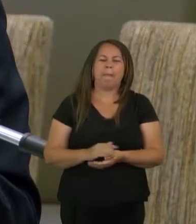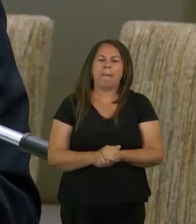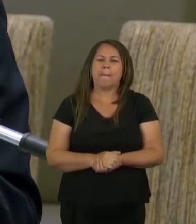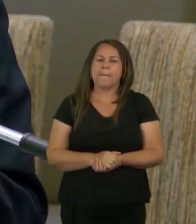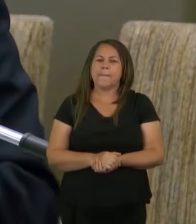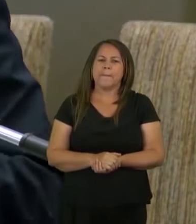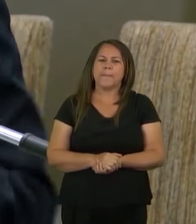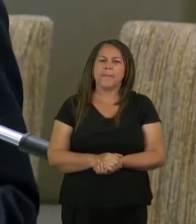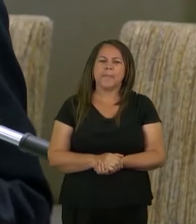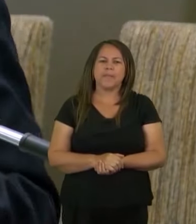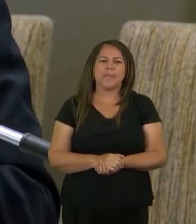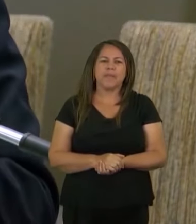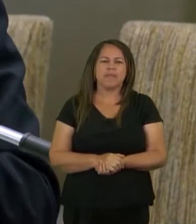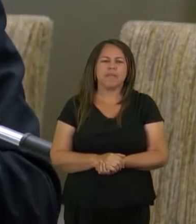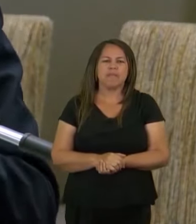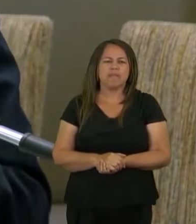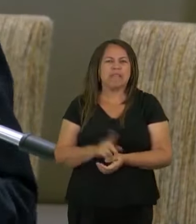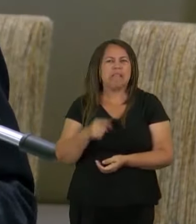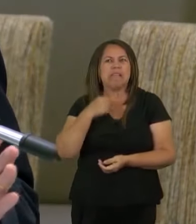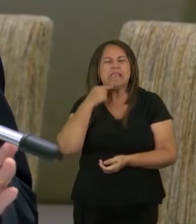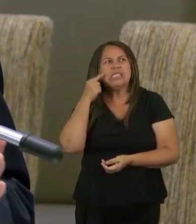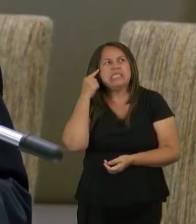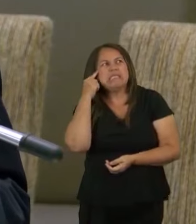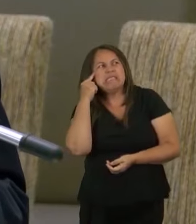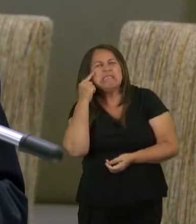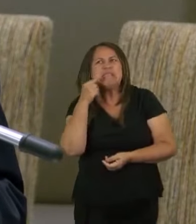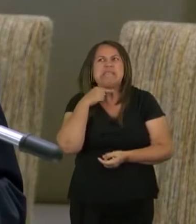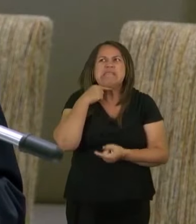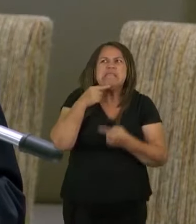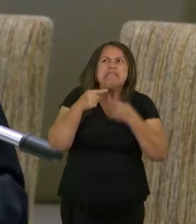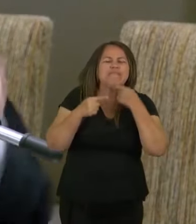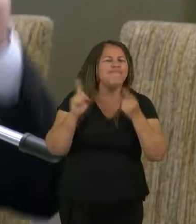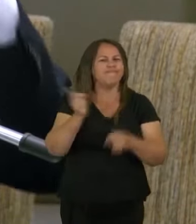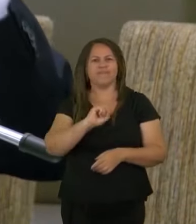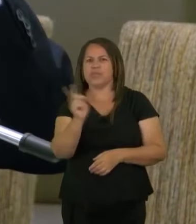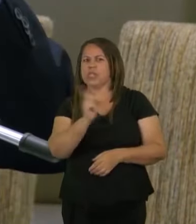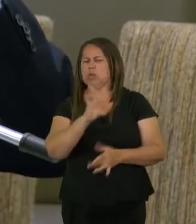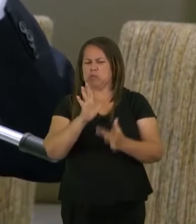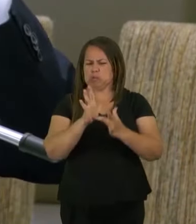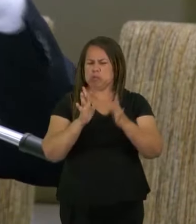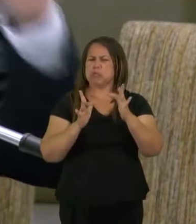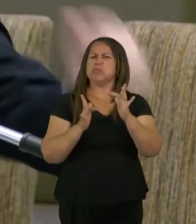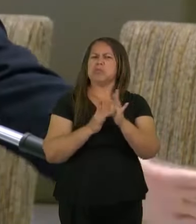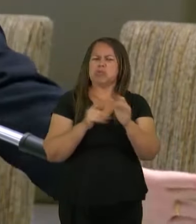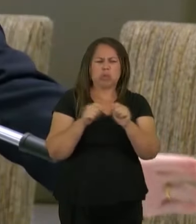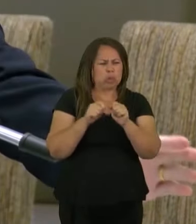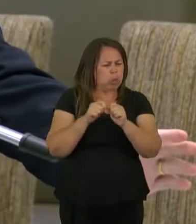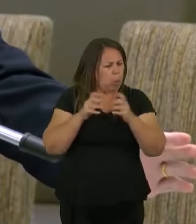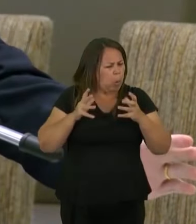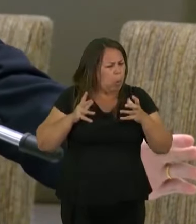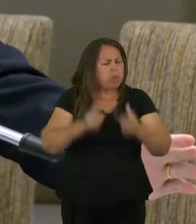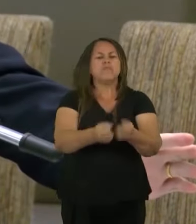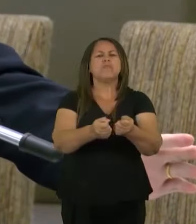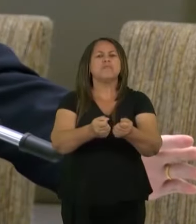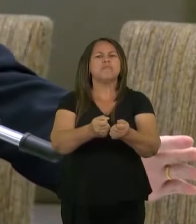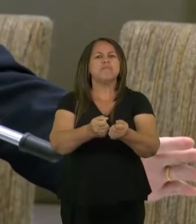Não fica espaço para dúvidas. Jesus faz e garante, está feito.